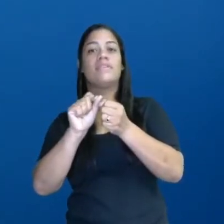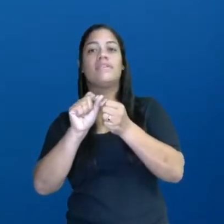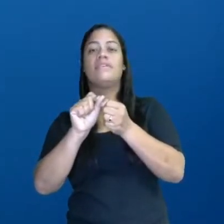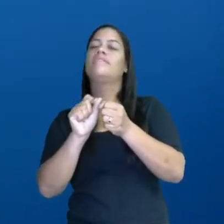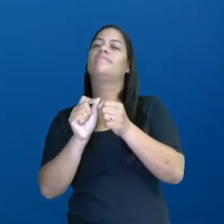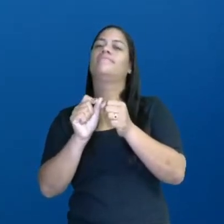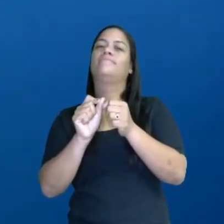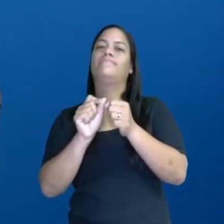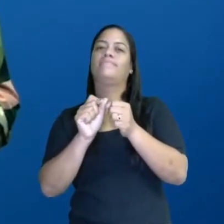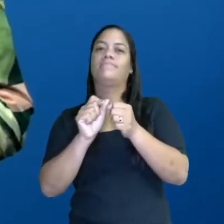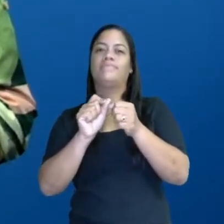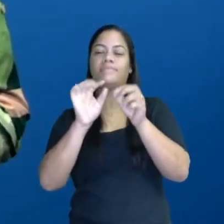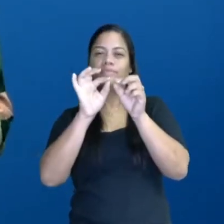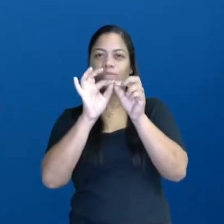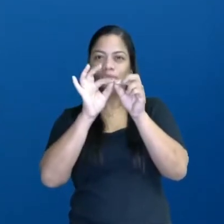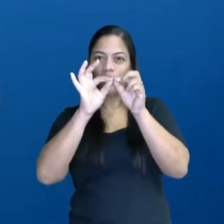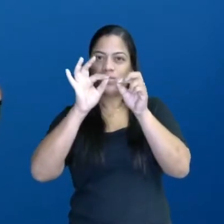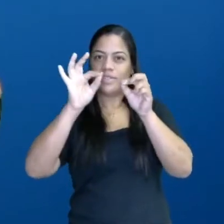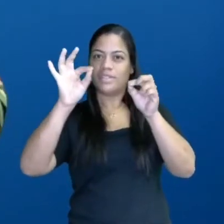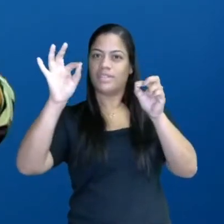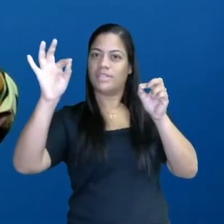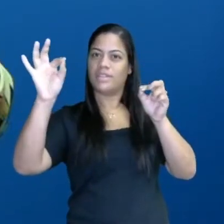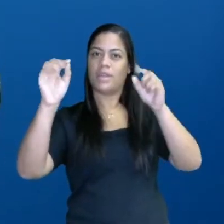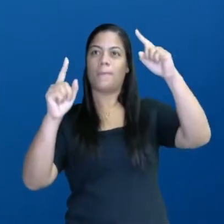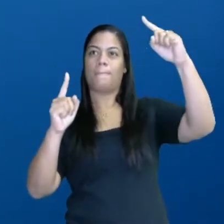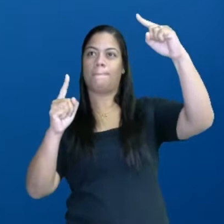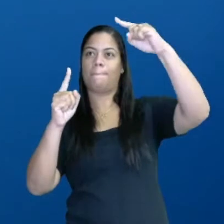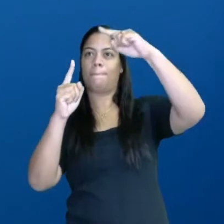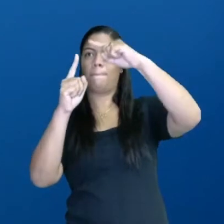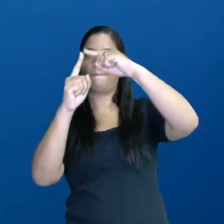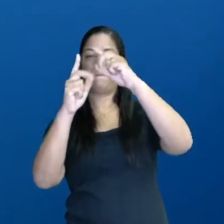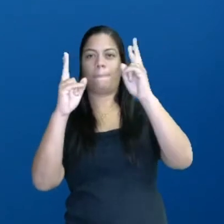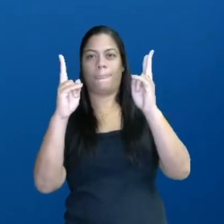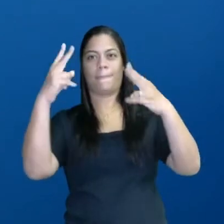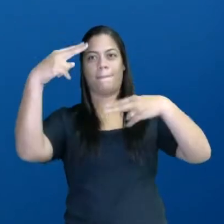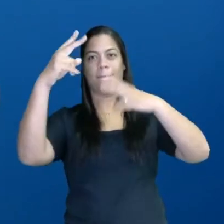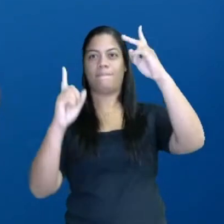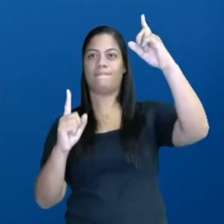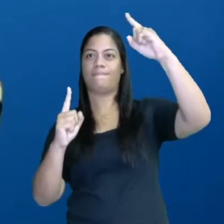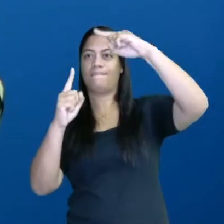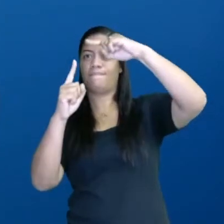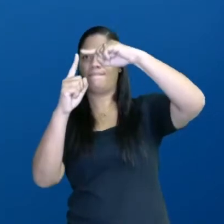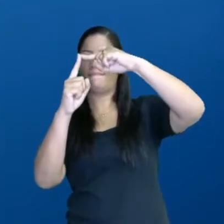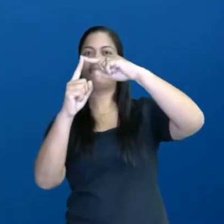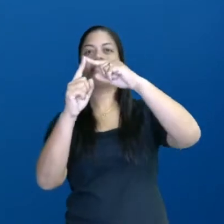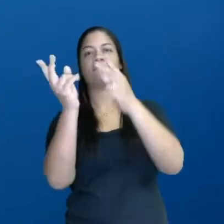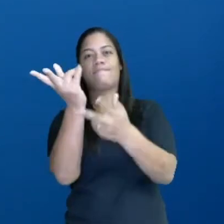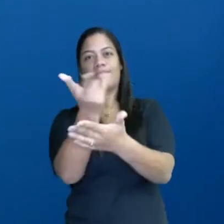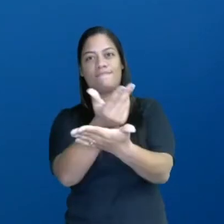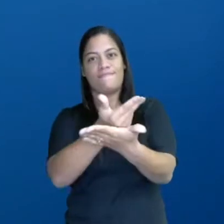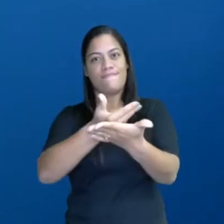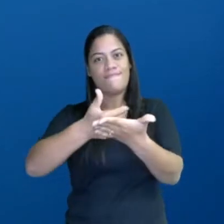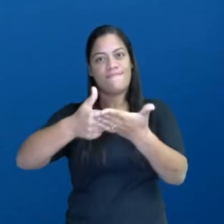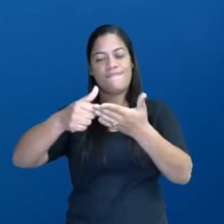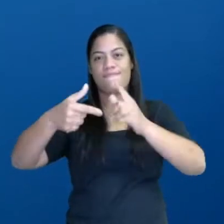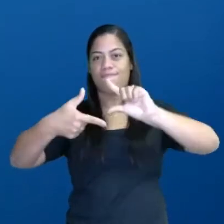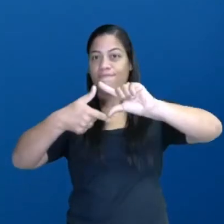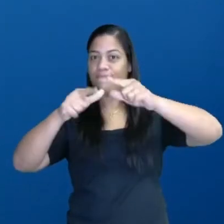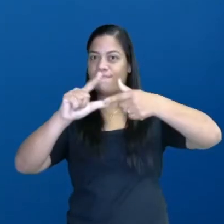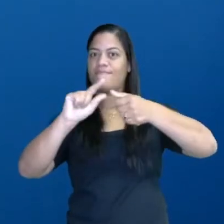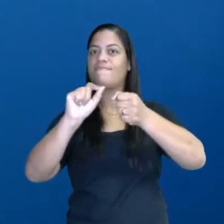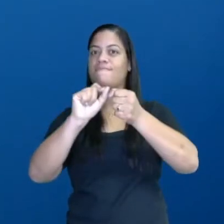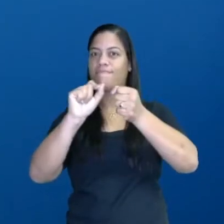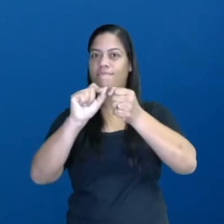linhas poligonais, traçamos ligando uma para outra, tá certo? Forma um polígono. Lembrando que para formar